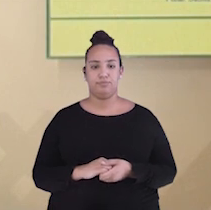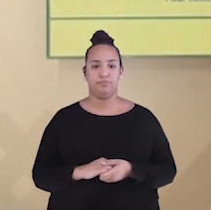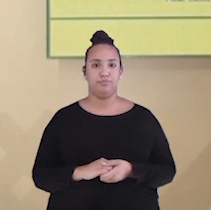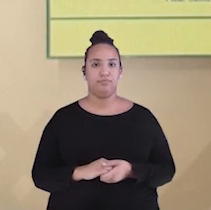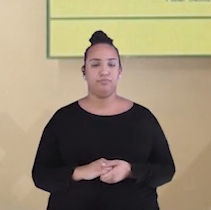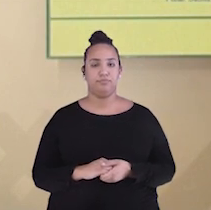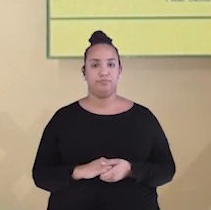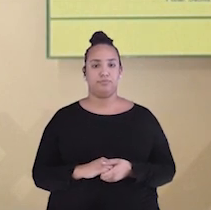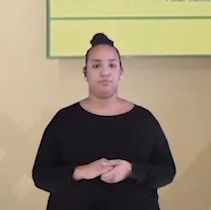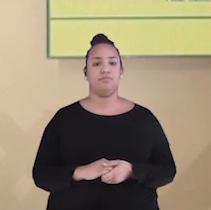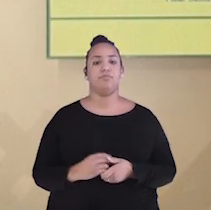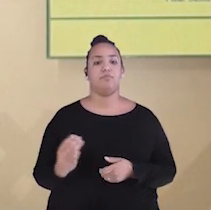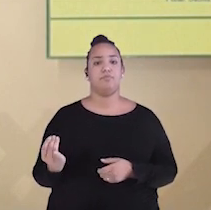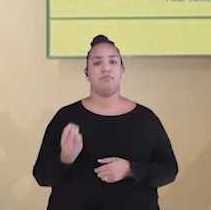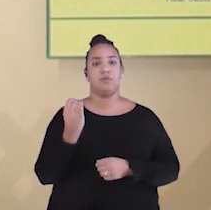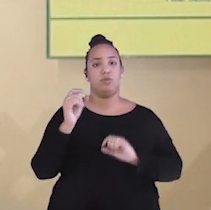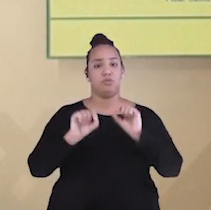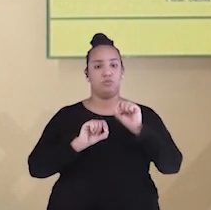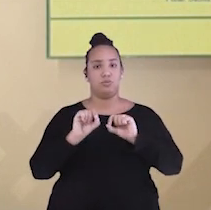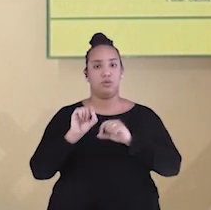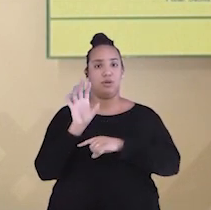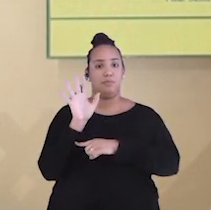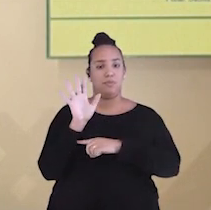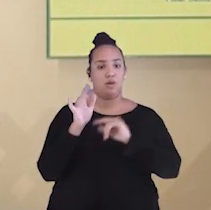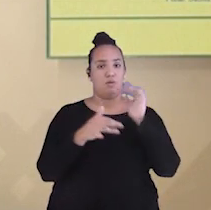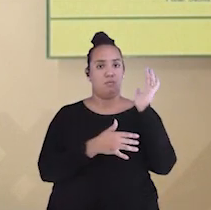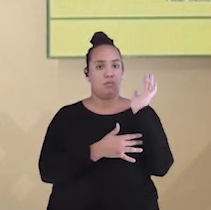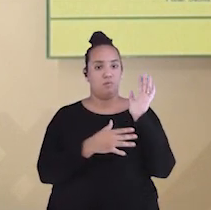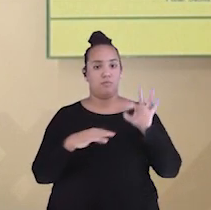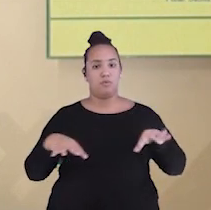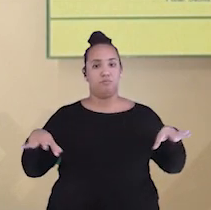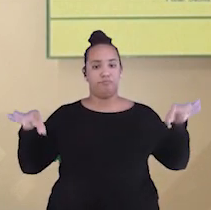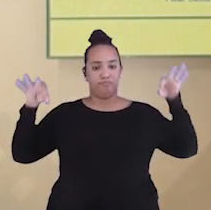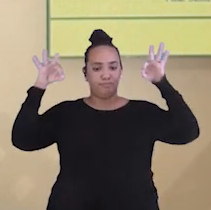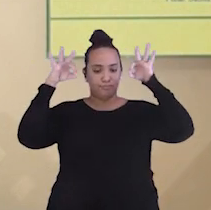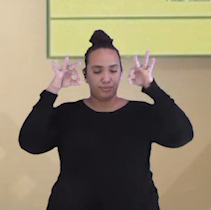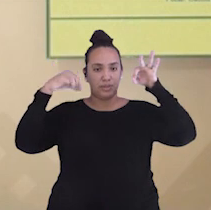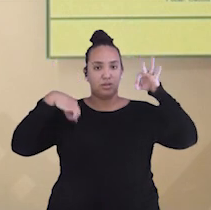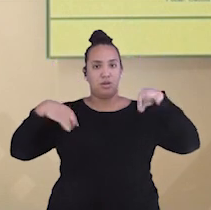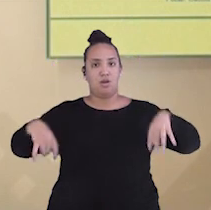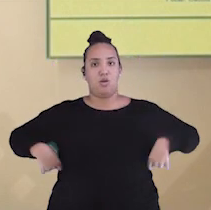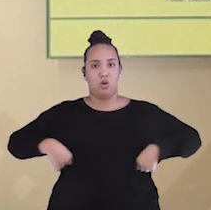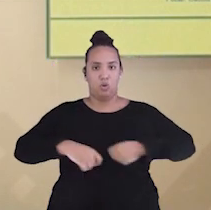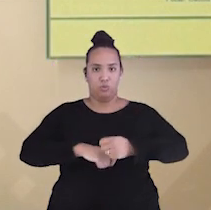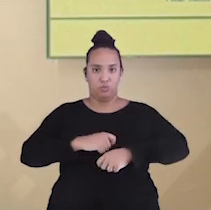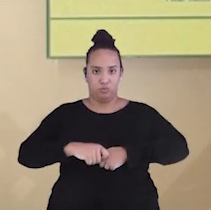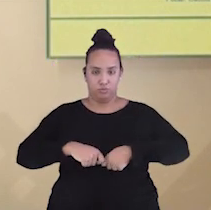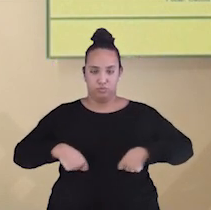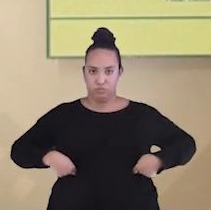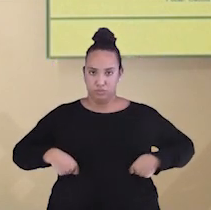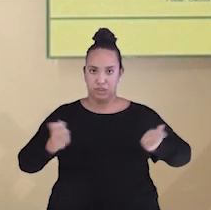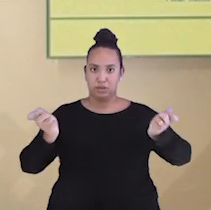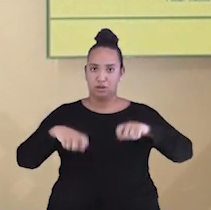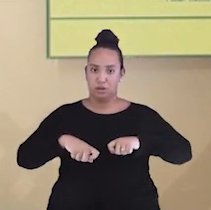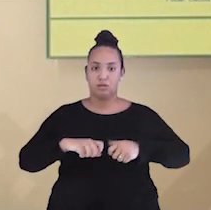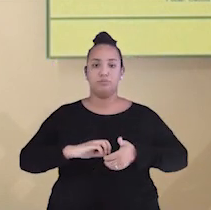Só é importante que nós separemos os bracinhos para eles ficarem dessa maneira, tá bom? Por baixo da roupinha.